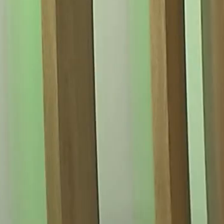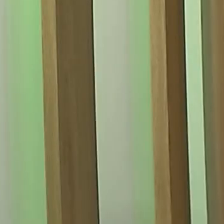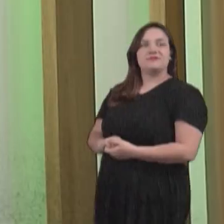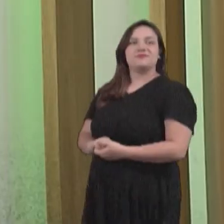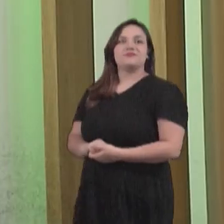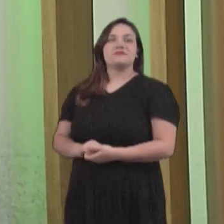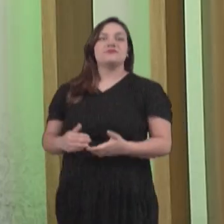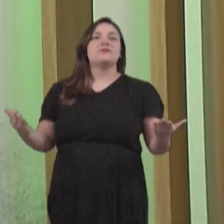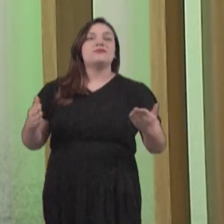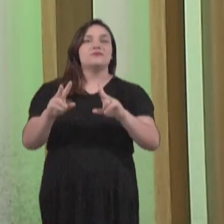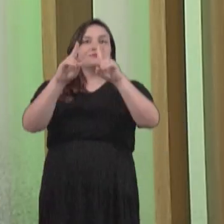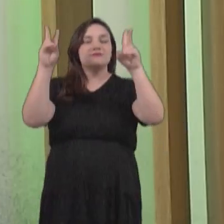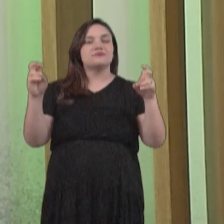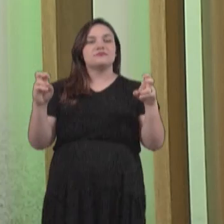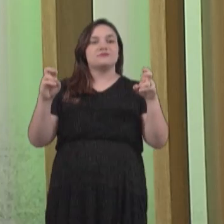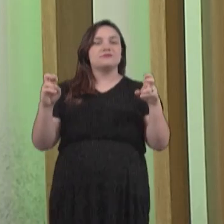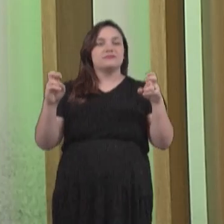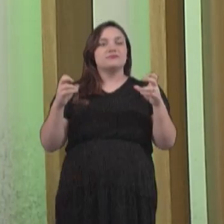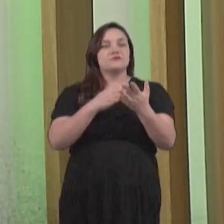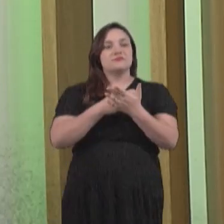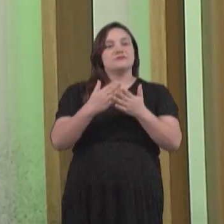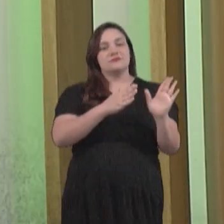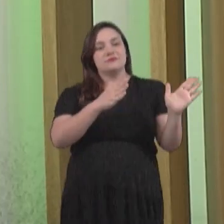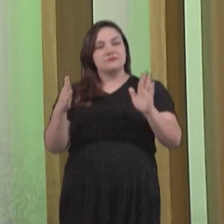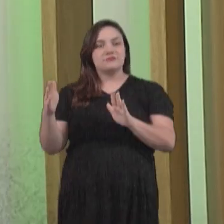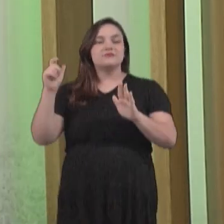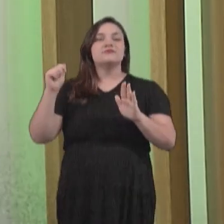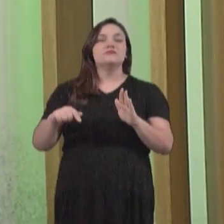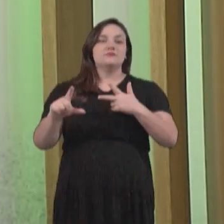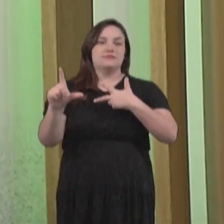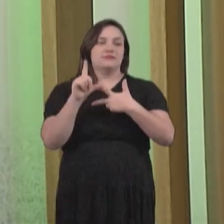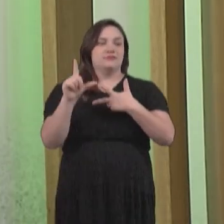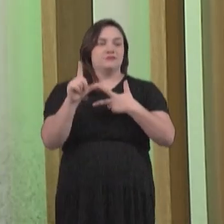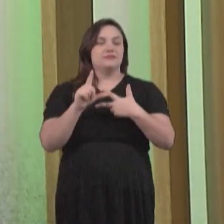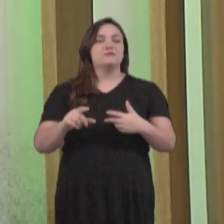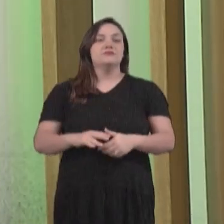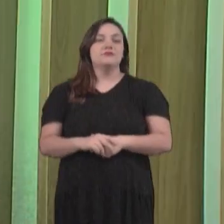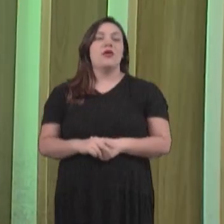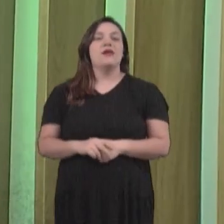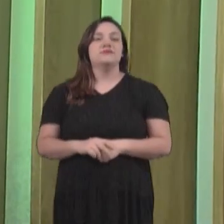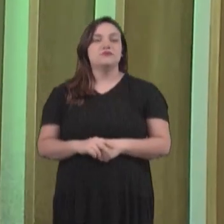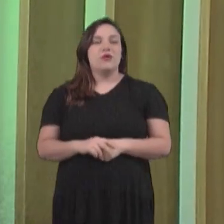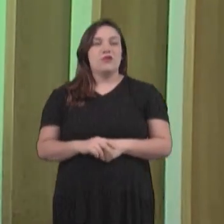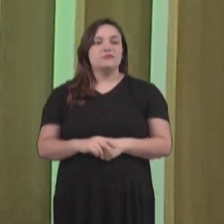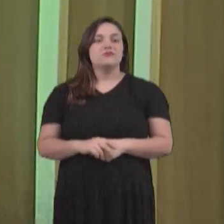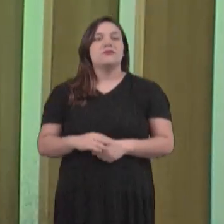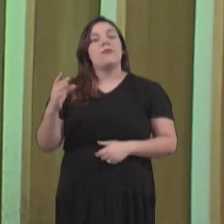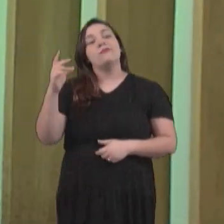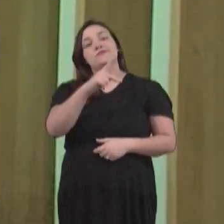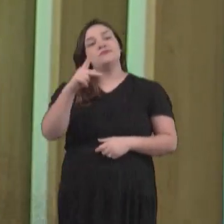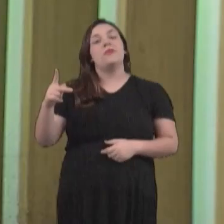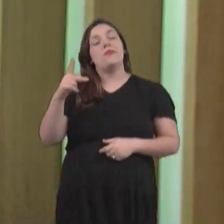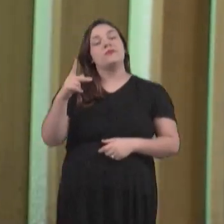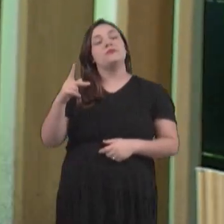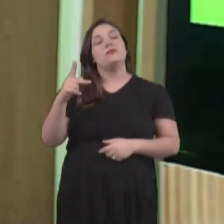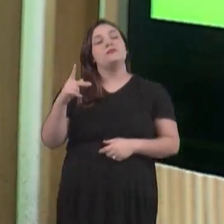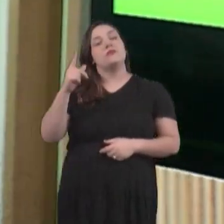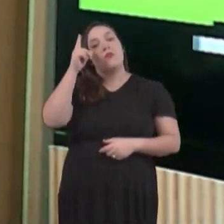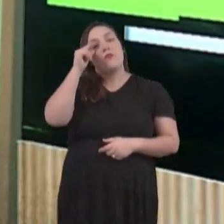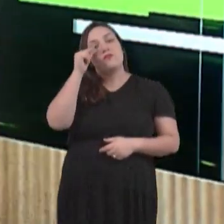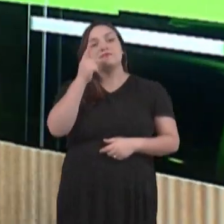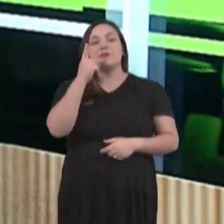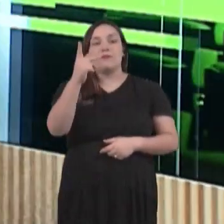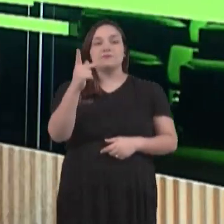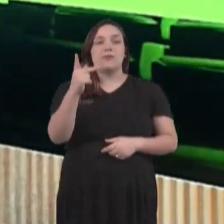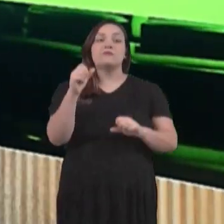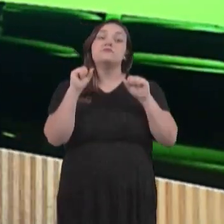Matéria, então, que começa a tramitar aqui no Poder Legislativo. E o presidente Gerson Claro, logo no finalzinho da sessão,